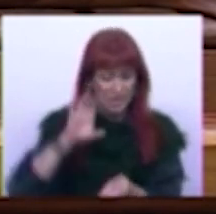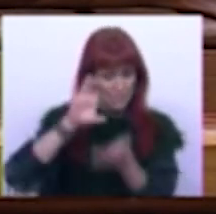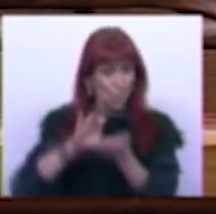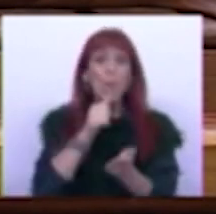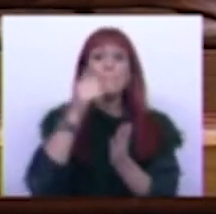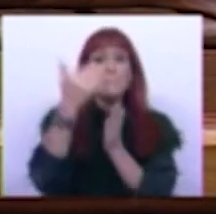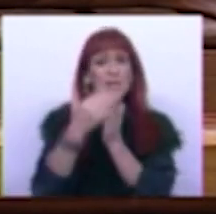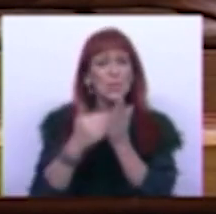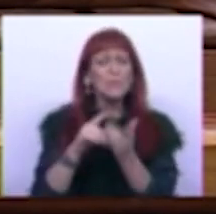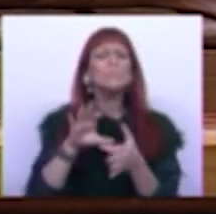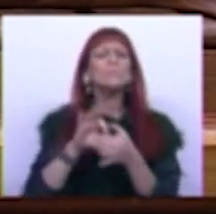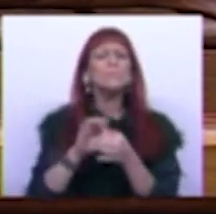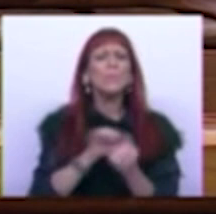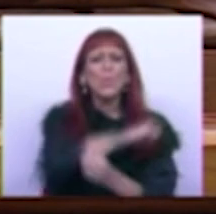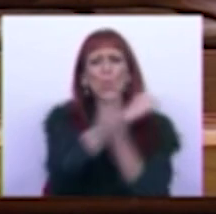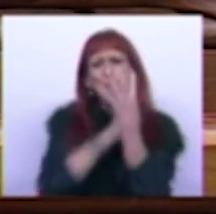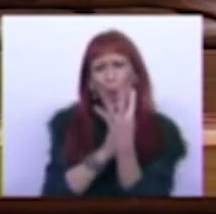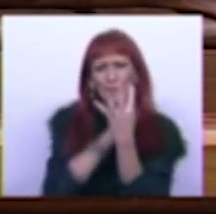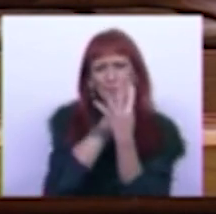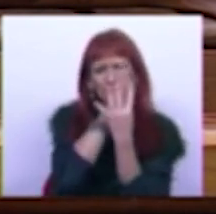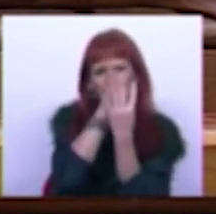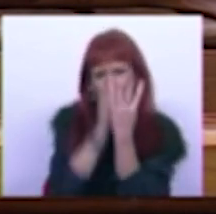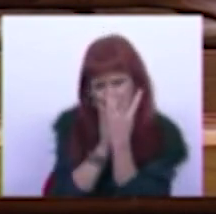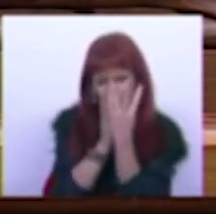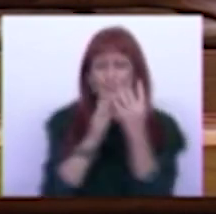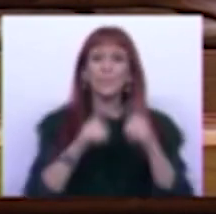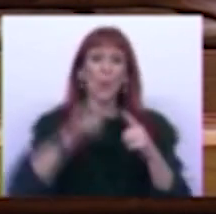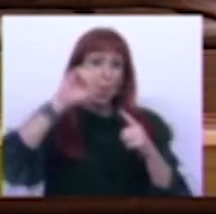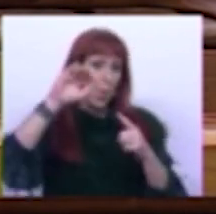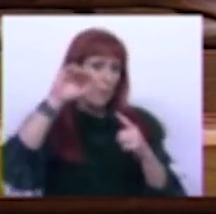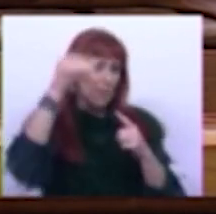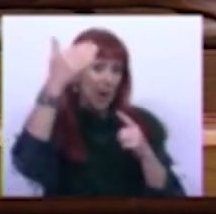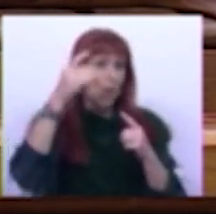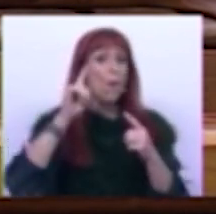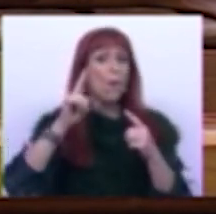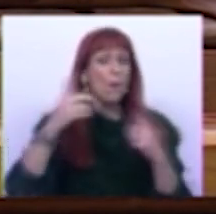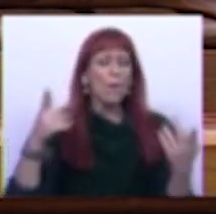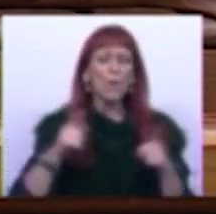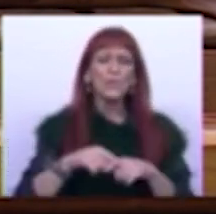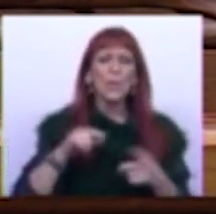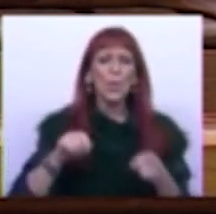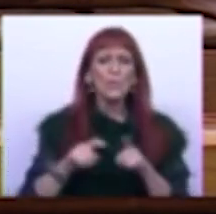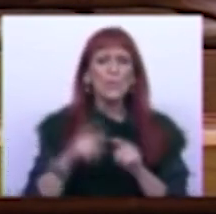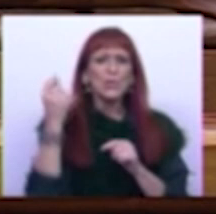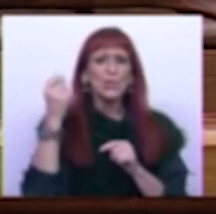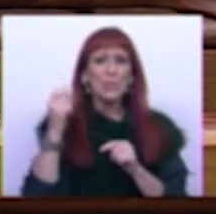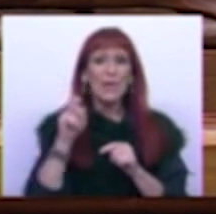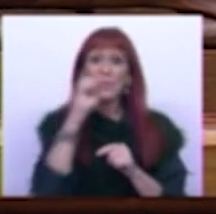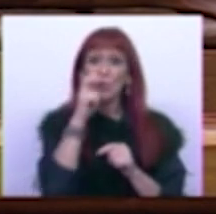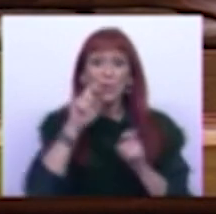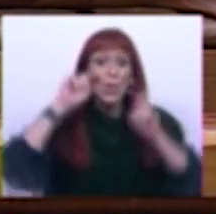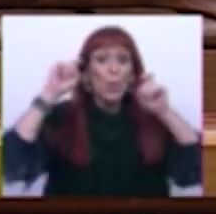de medidas assenta em 4 eixos fundamentais. O primeiro eixo é a contenção dos preços da